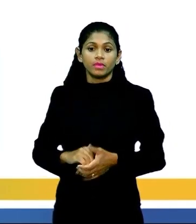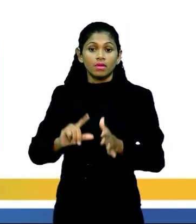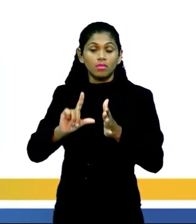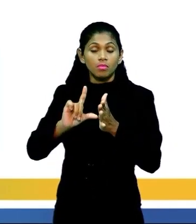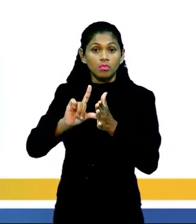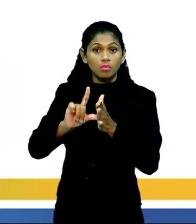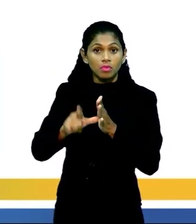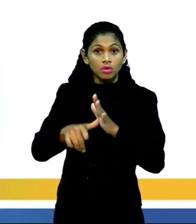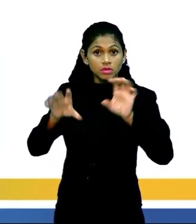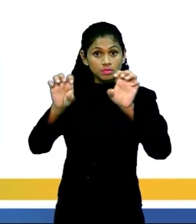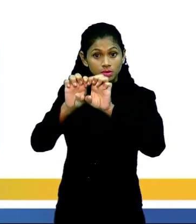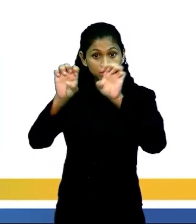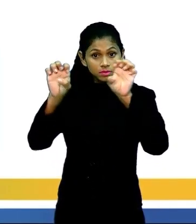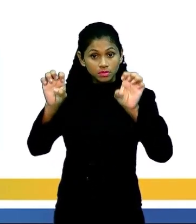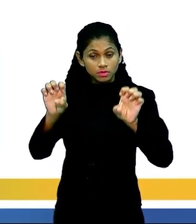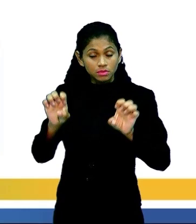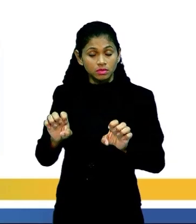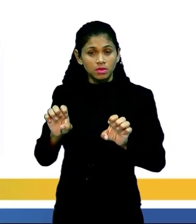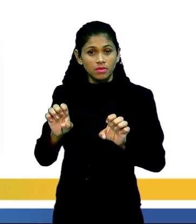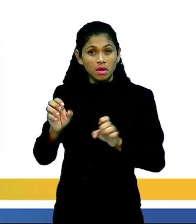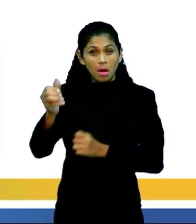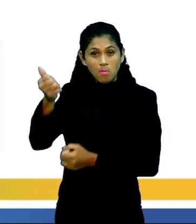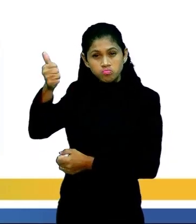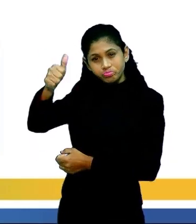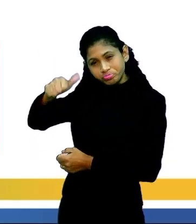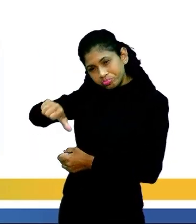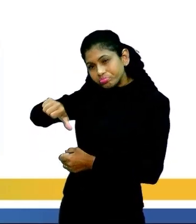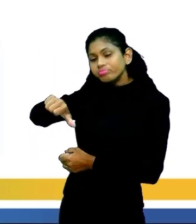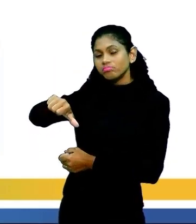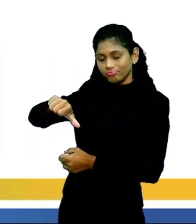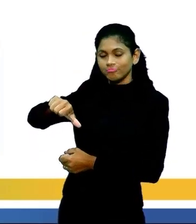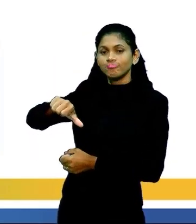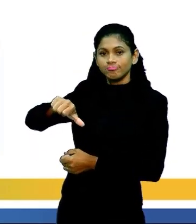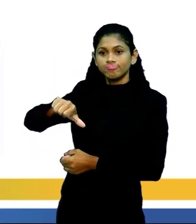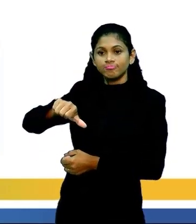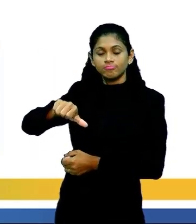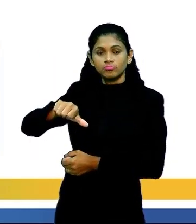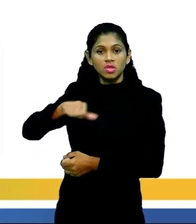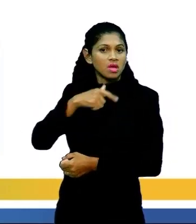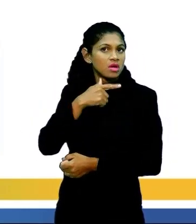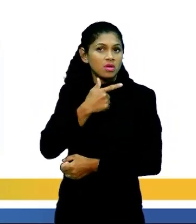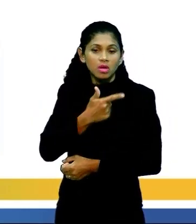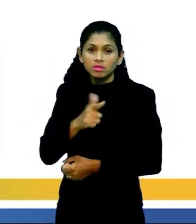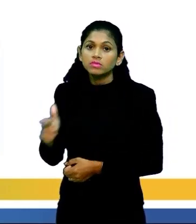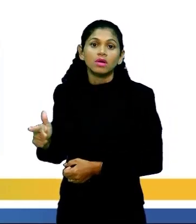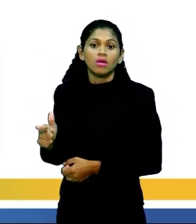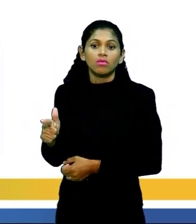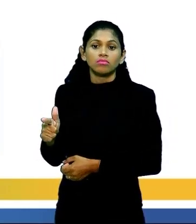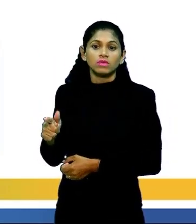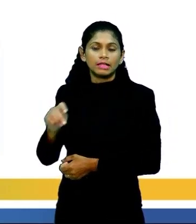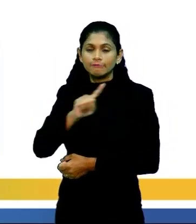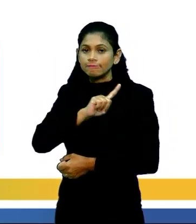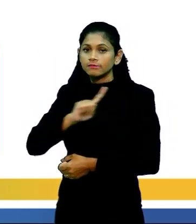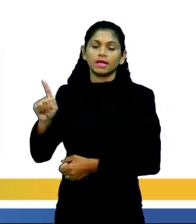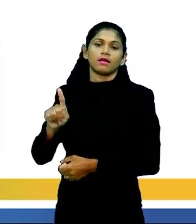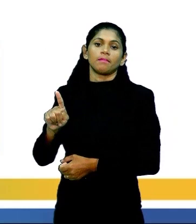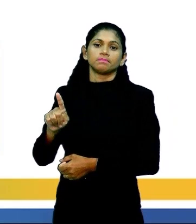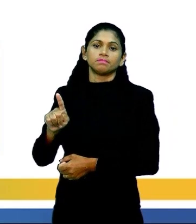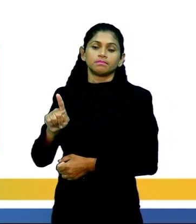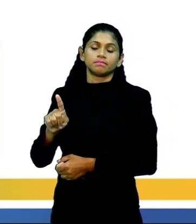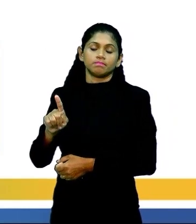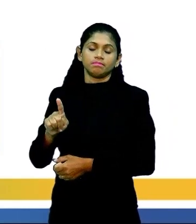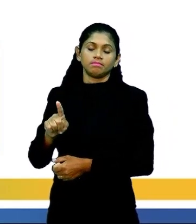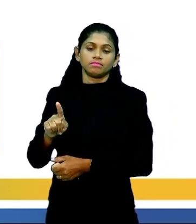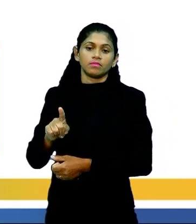A próxima forma é a forma negativa, quando eu quero dizer que não há possibilidade de fazer algo. Como que eu